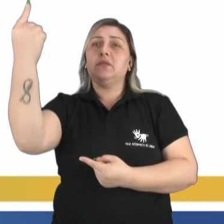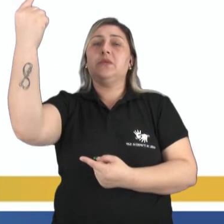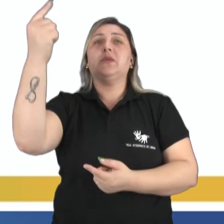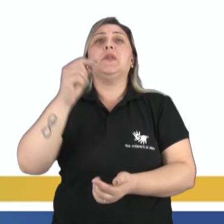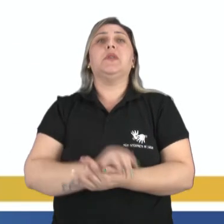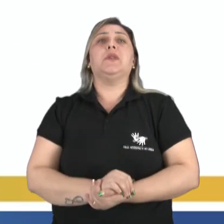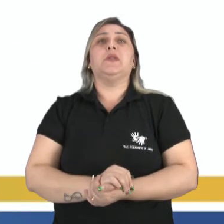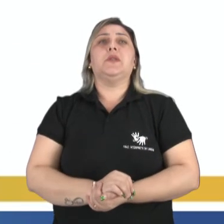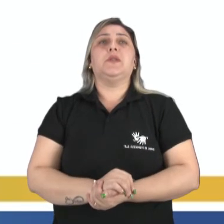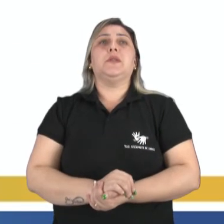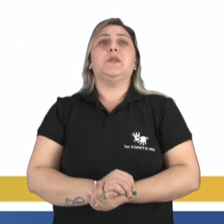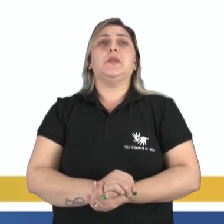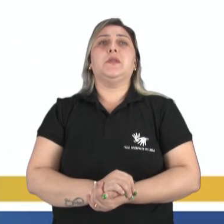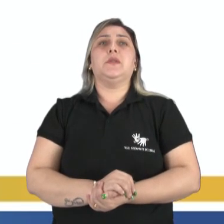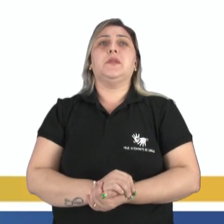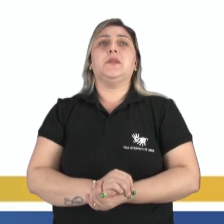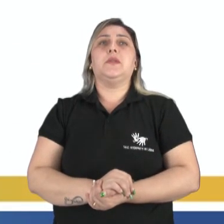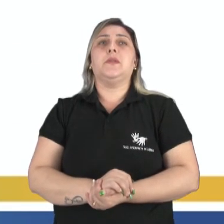tá?